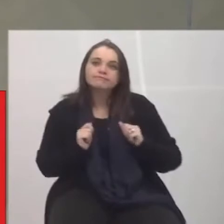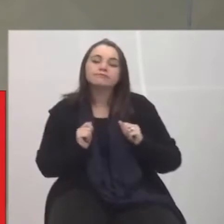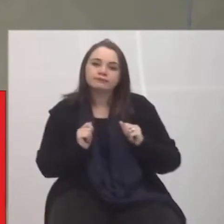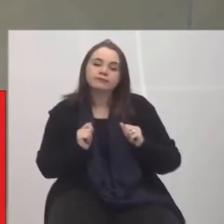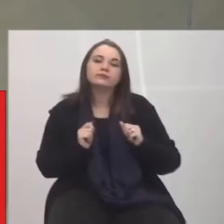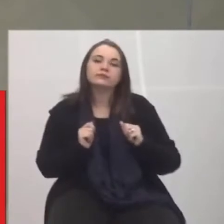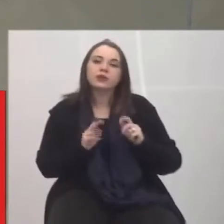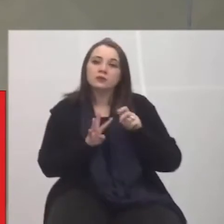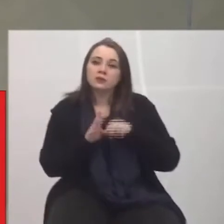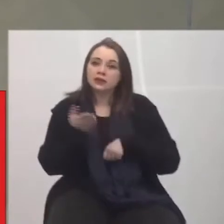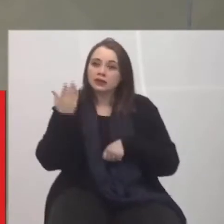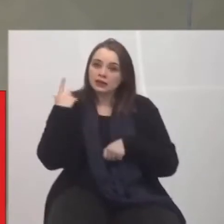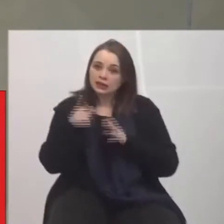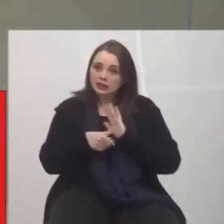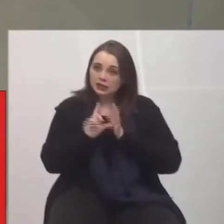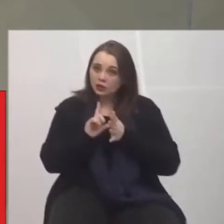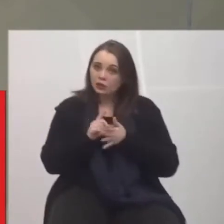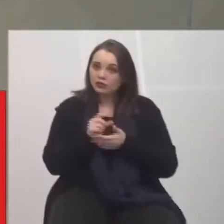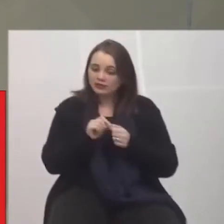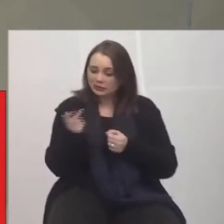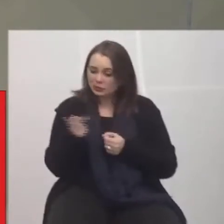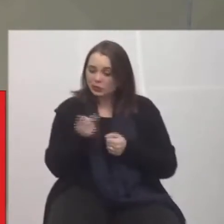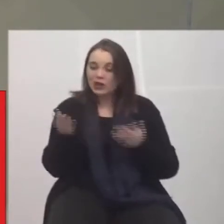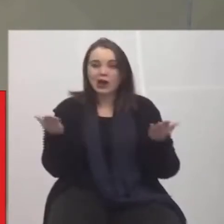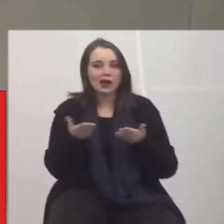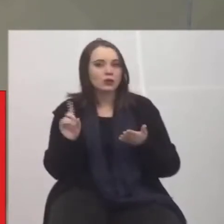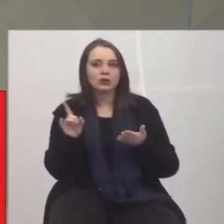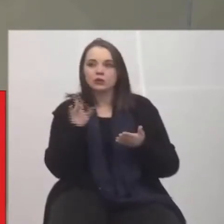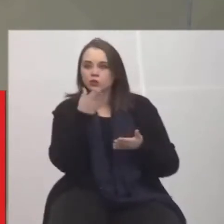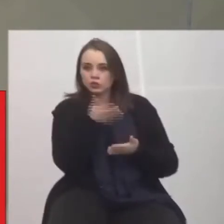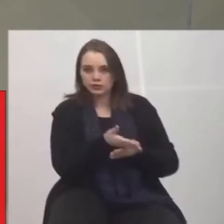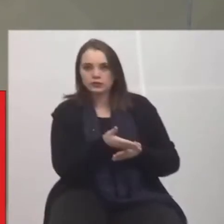por isso a diminuição, mas isso não é